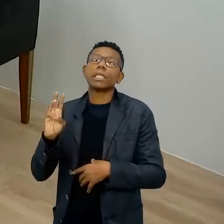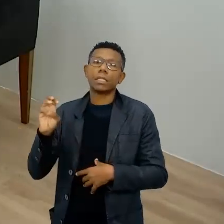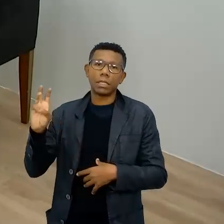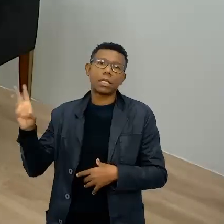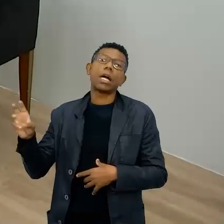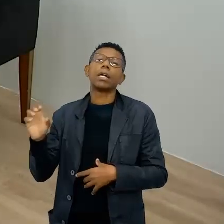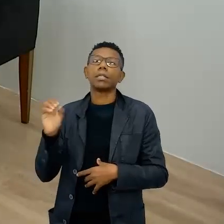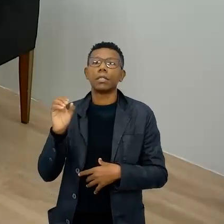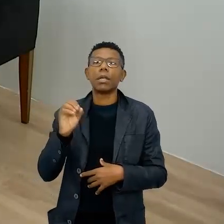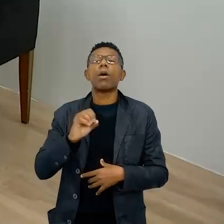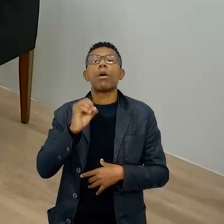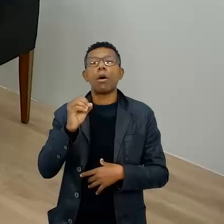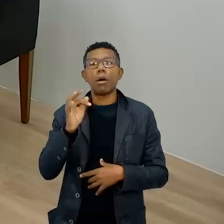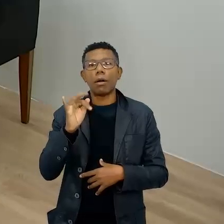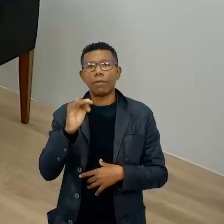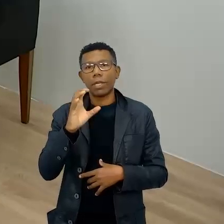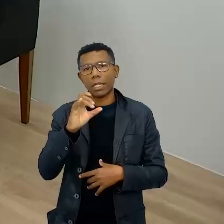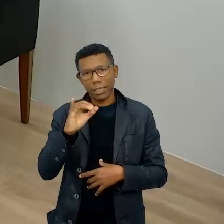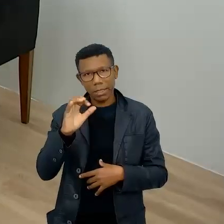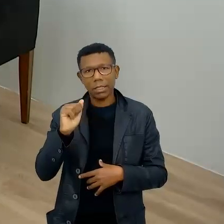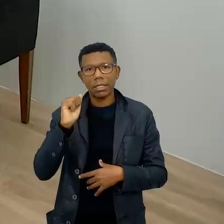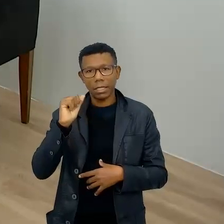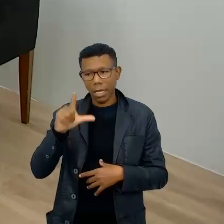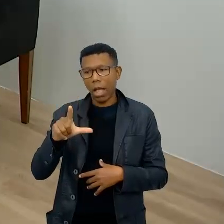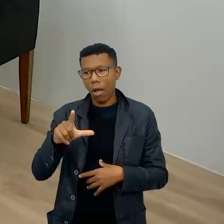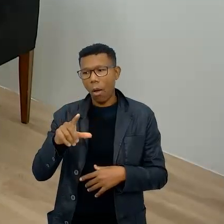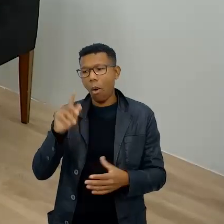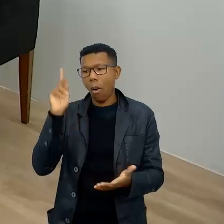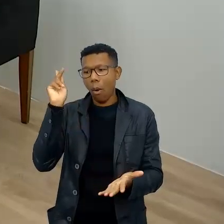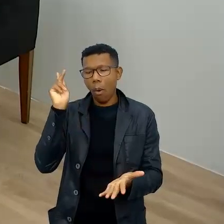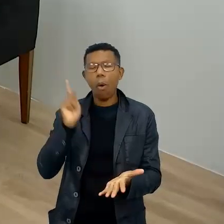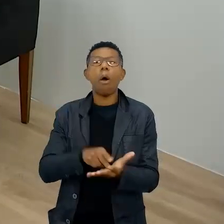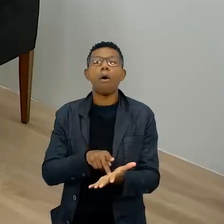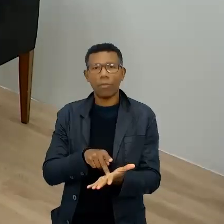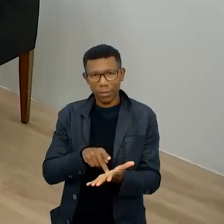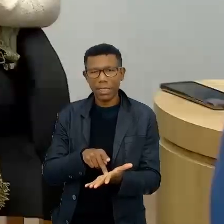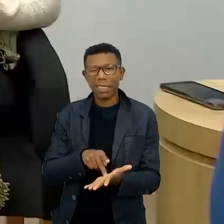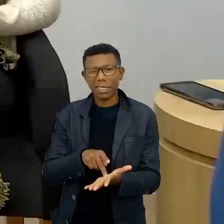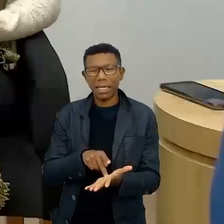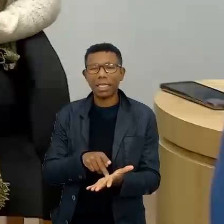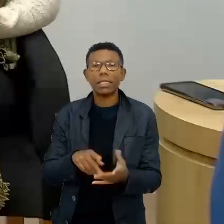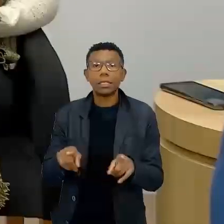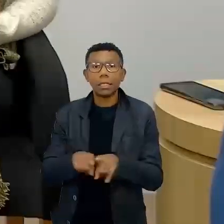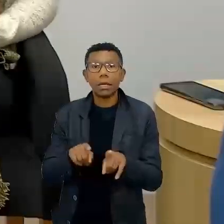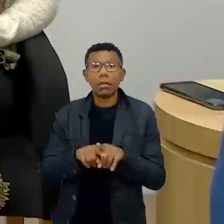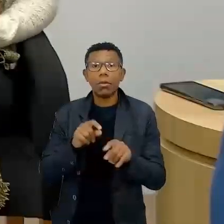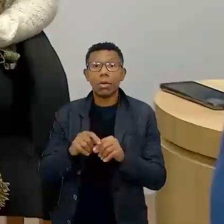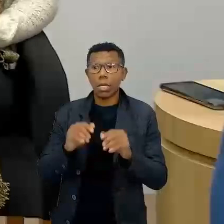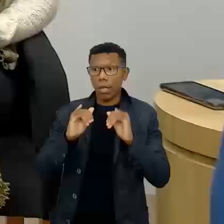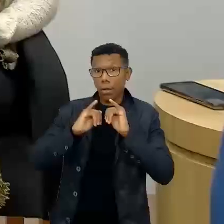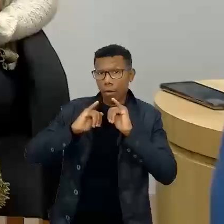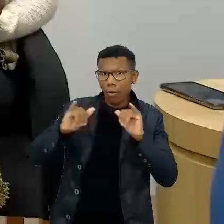redes protetivas, né, da criança e adolescente. Então, incentivar que eles busquem